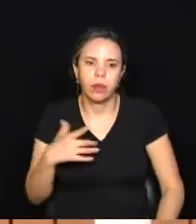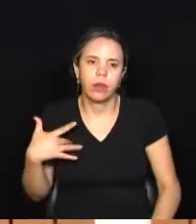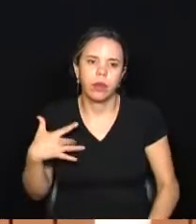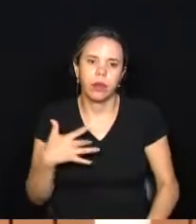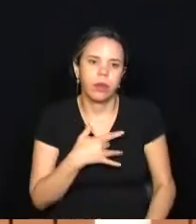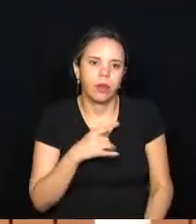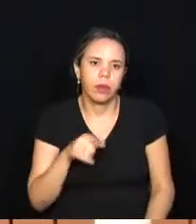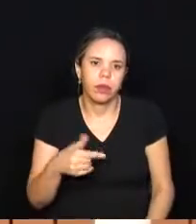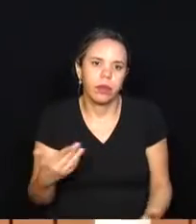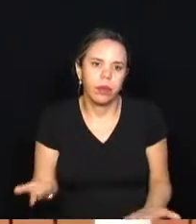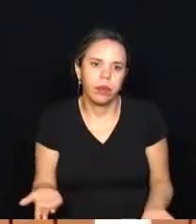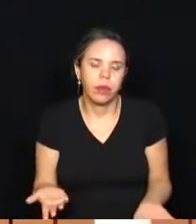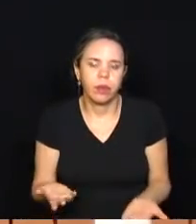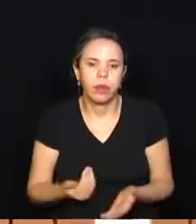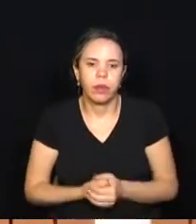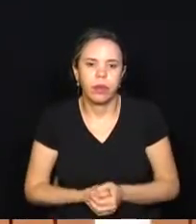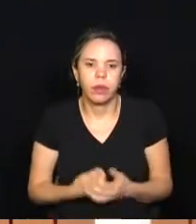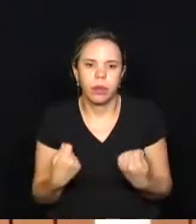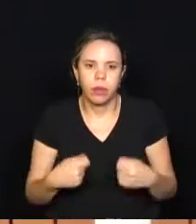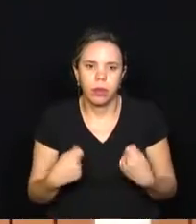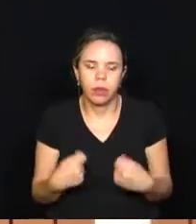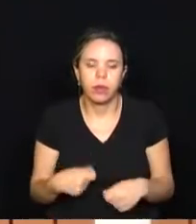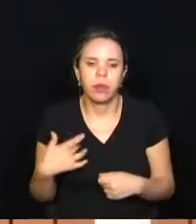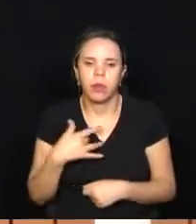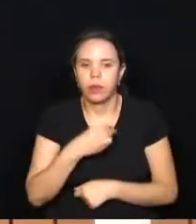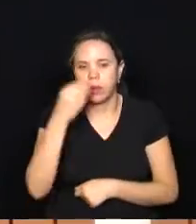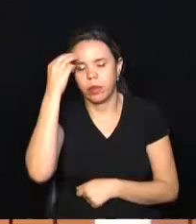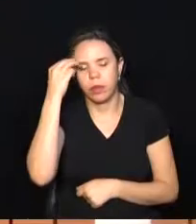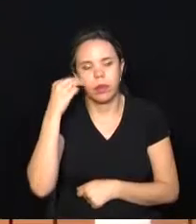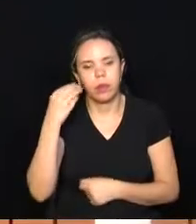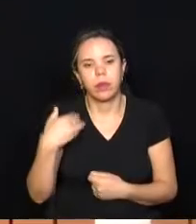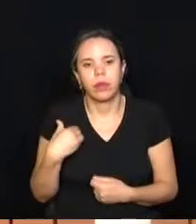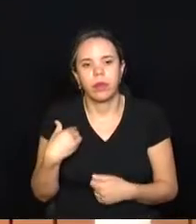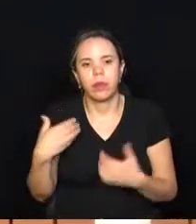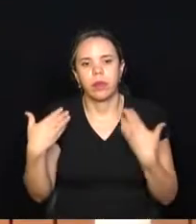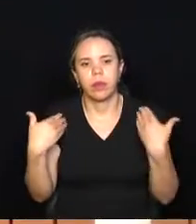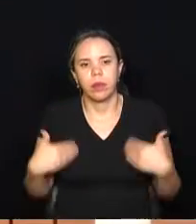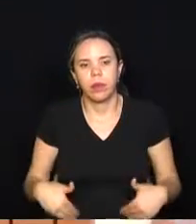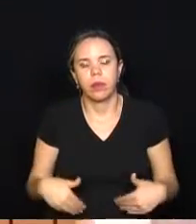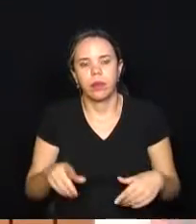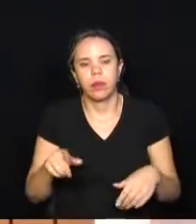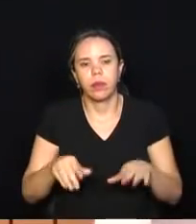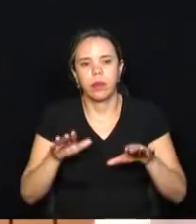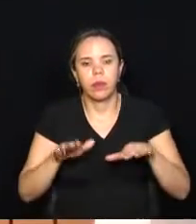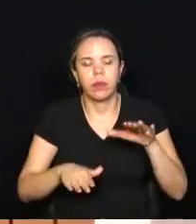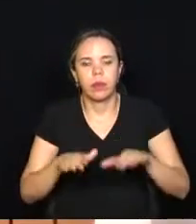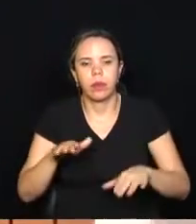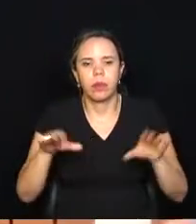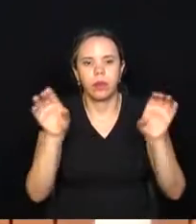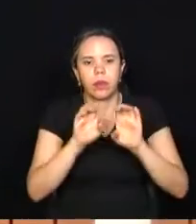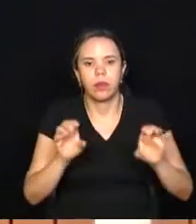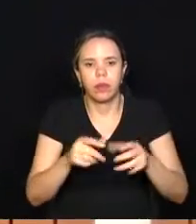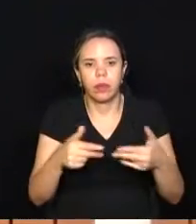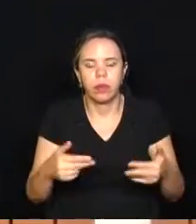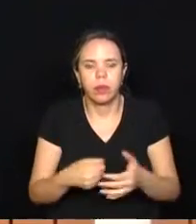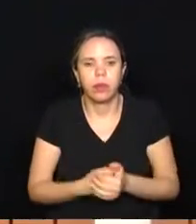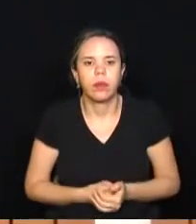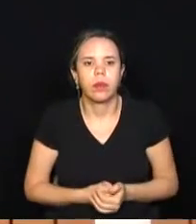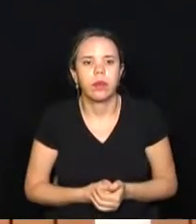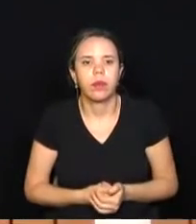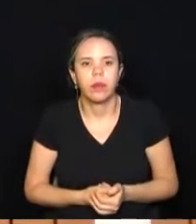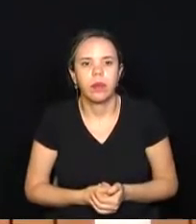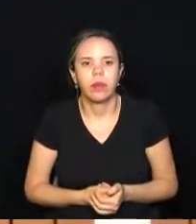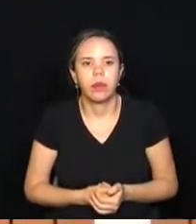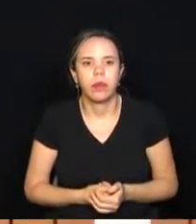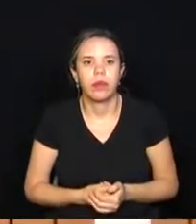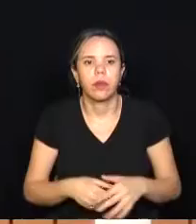para isso, né? Você tem que ter tanto uma saúde mental como uma saúde física. Isso vai depender de várias estruturas. Uma delas é a